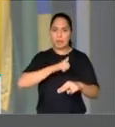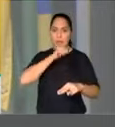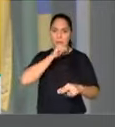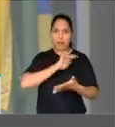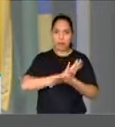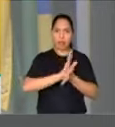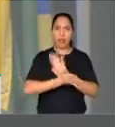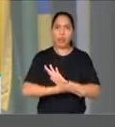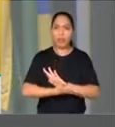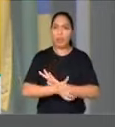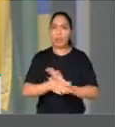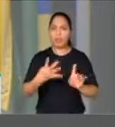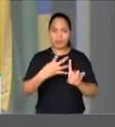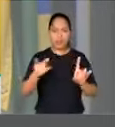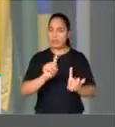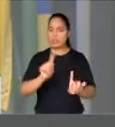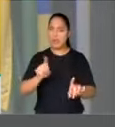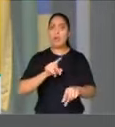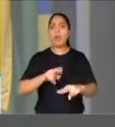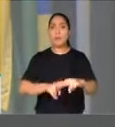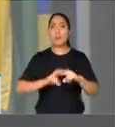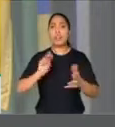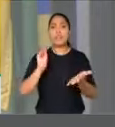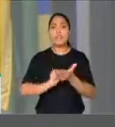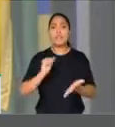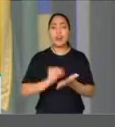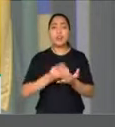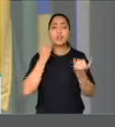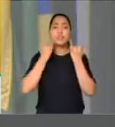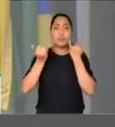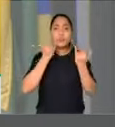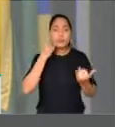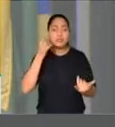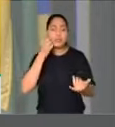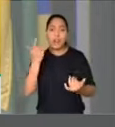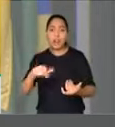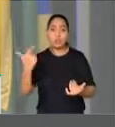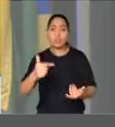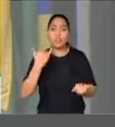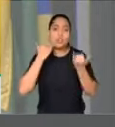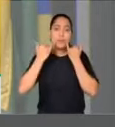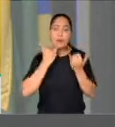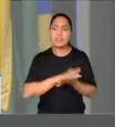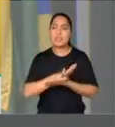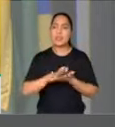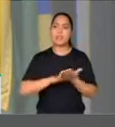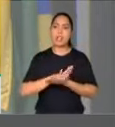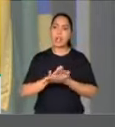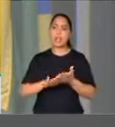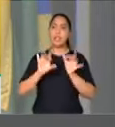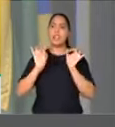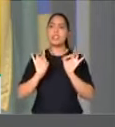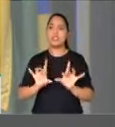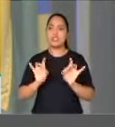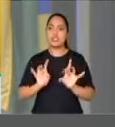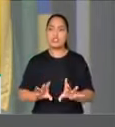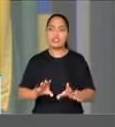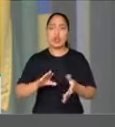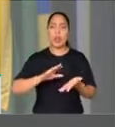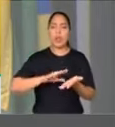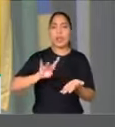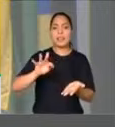pela situação que nós vivíamos, sem informação, sem internet, sem celular, sem nada. Nós recebíamos somente